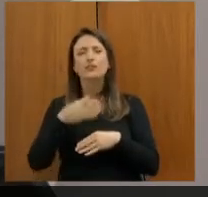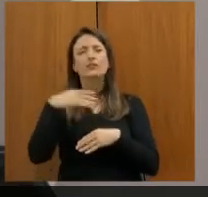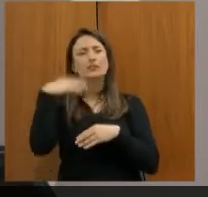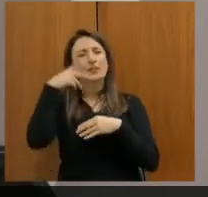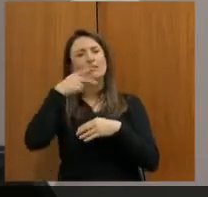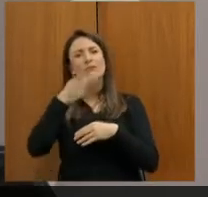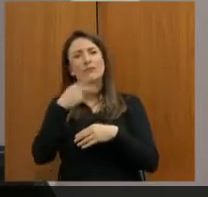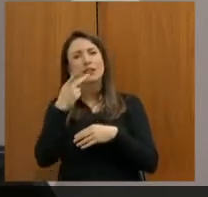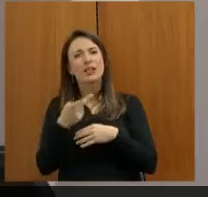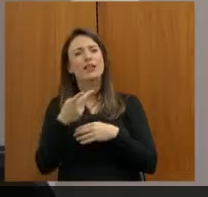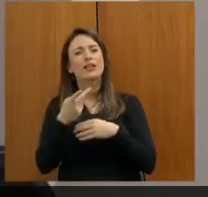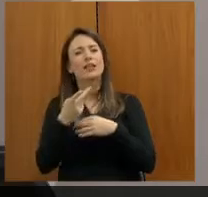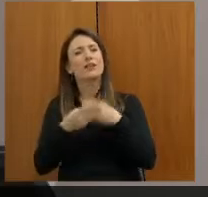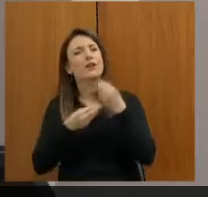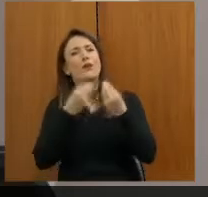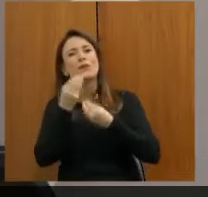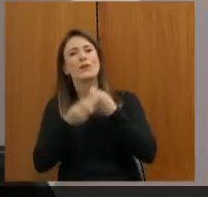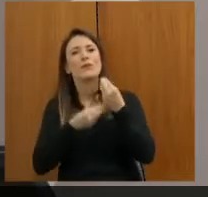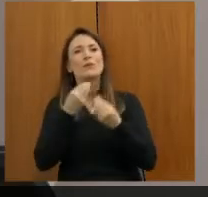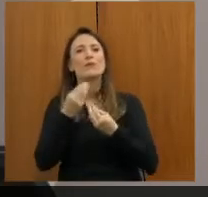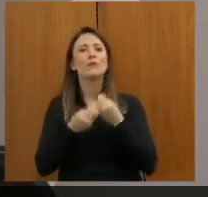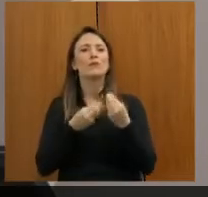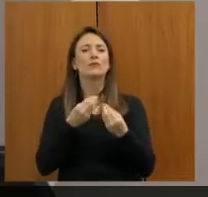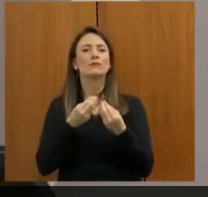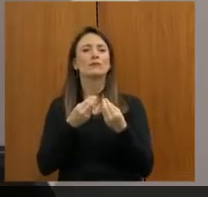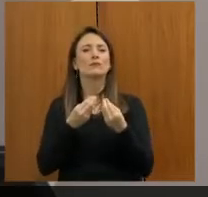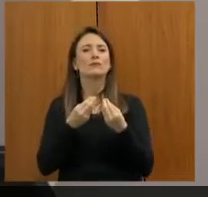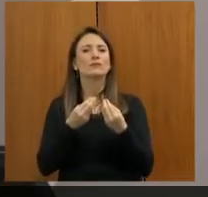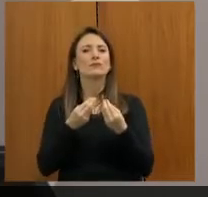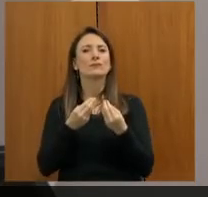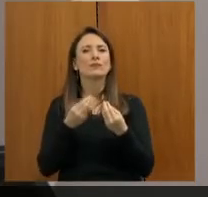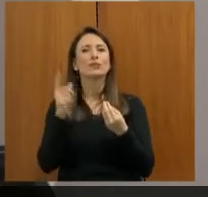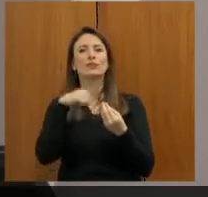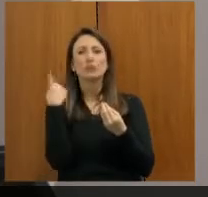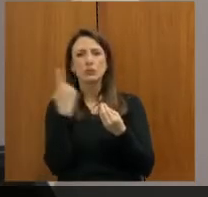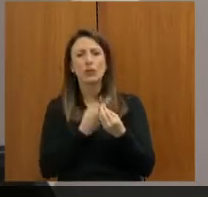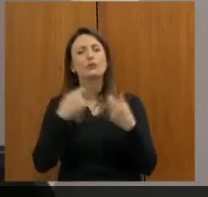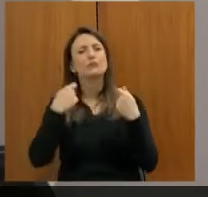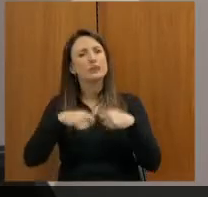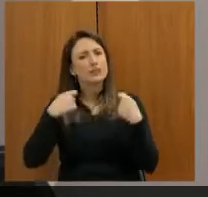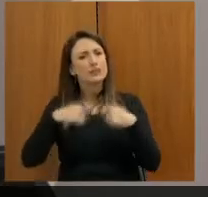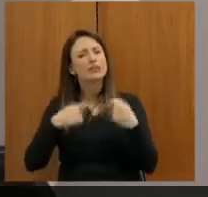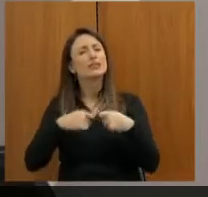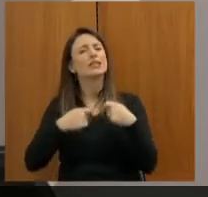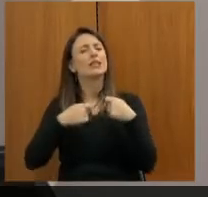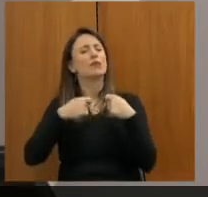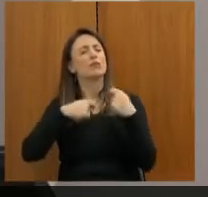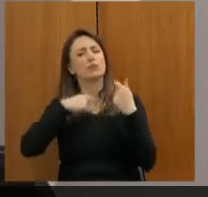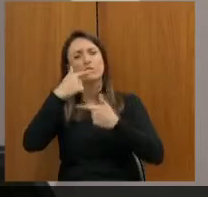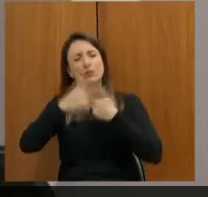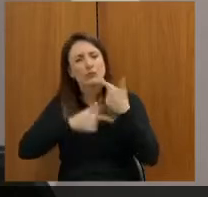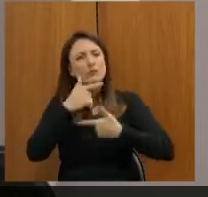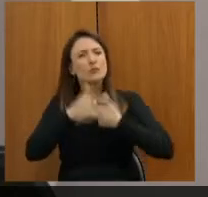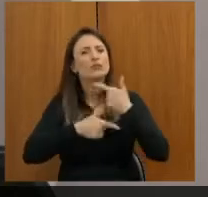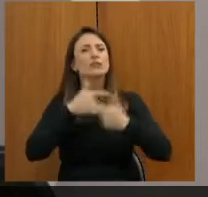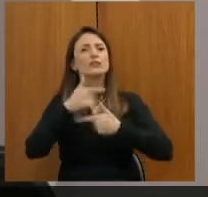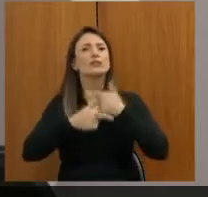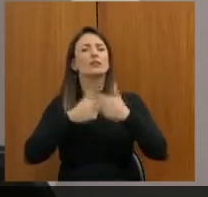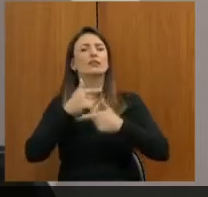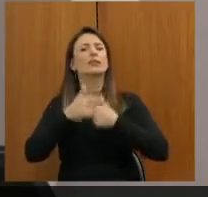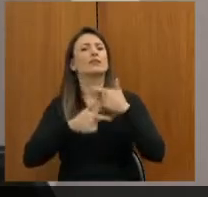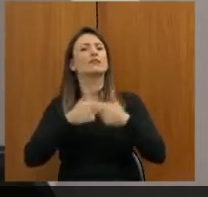ao tanto que nós temos que atuar nessa integração